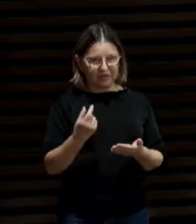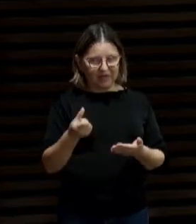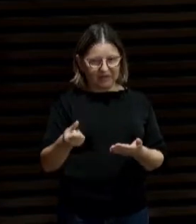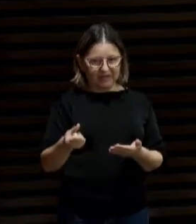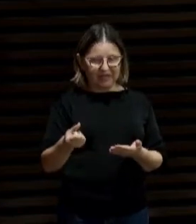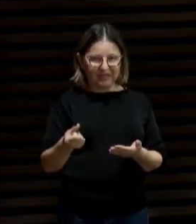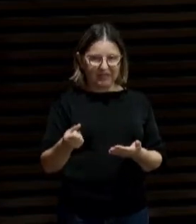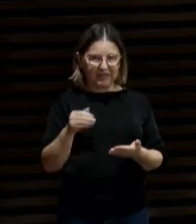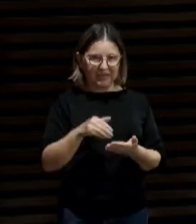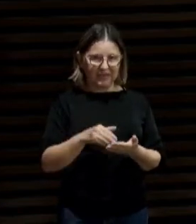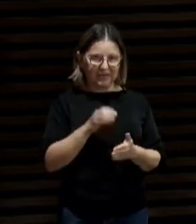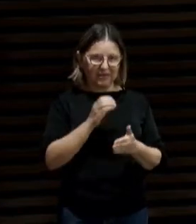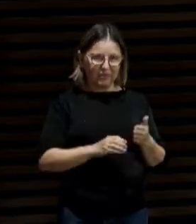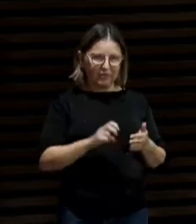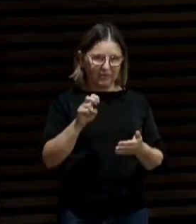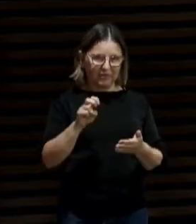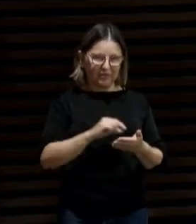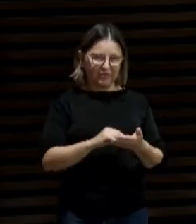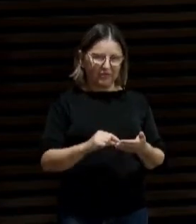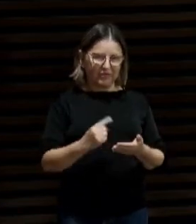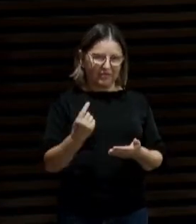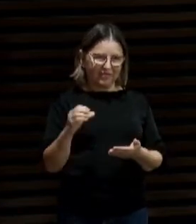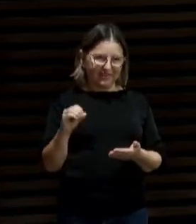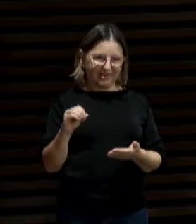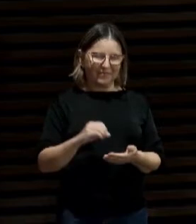4, até o capítulo 5, versículo 10.